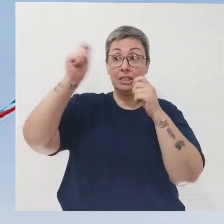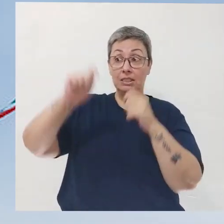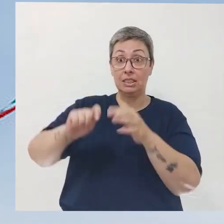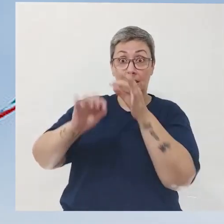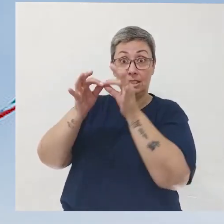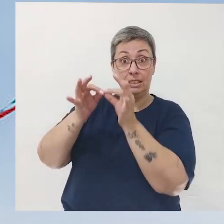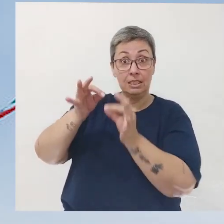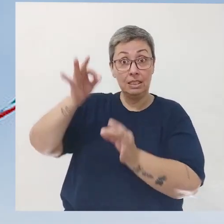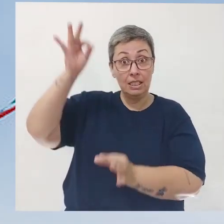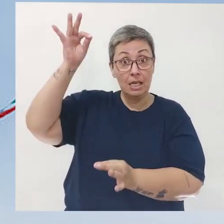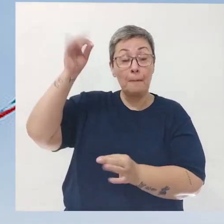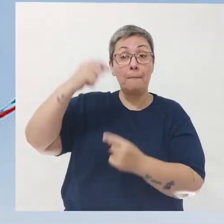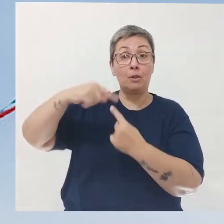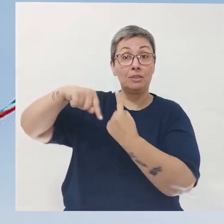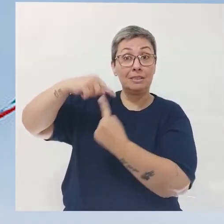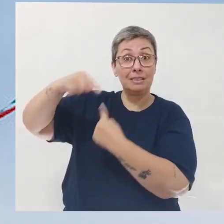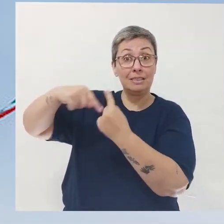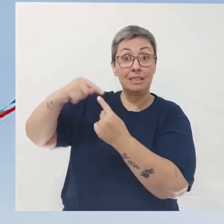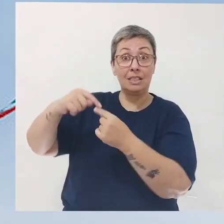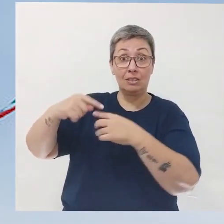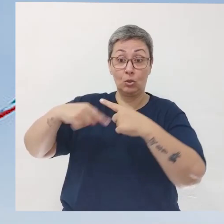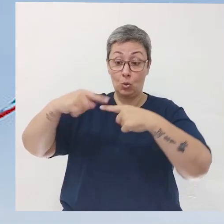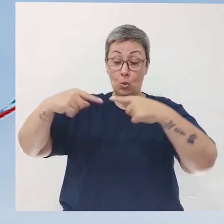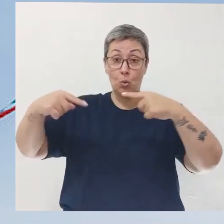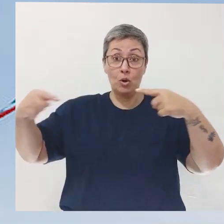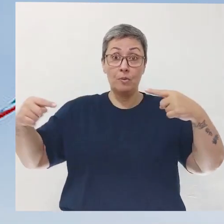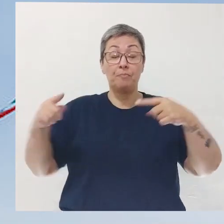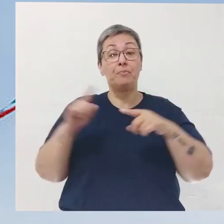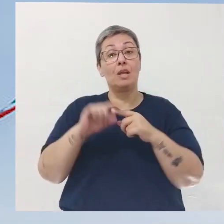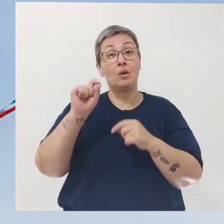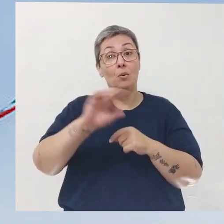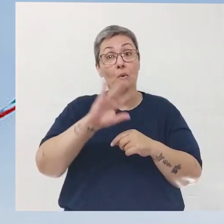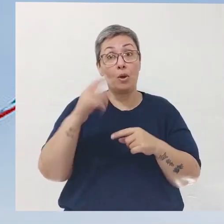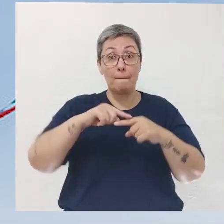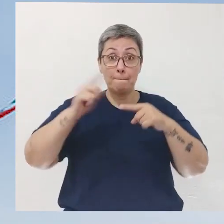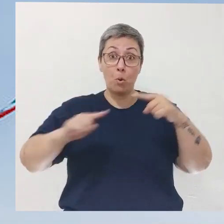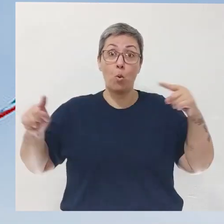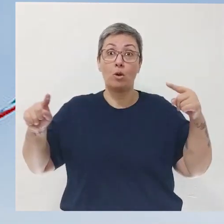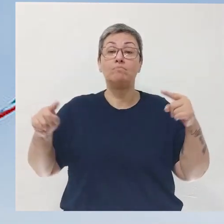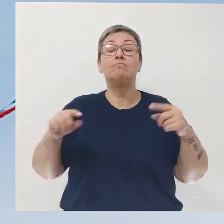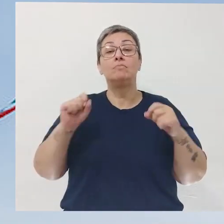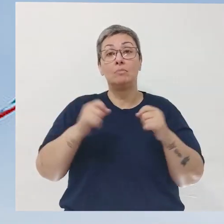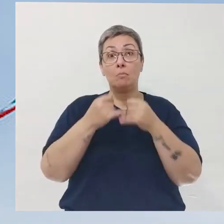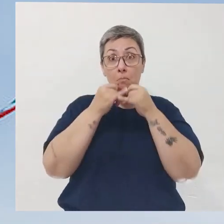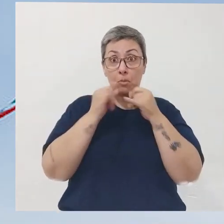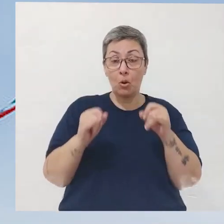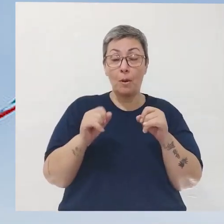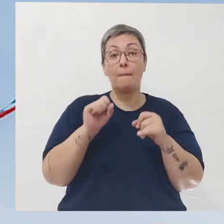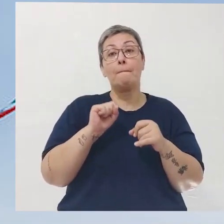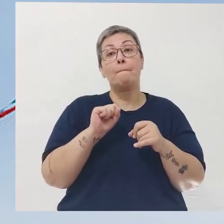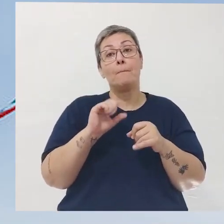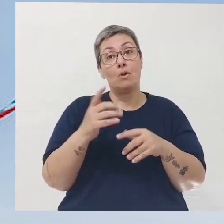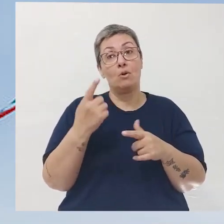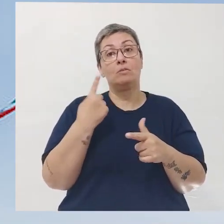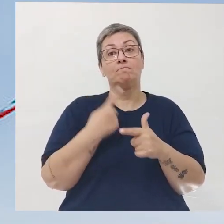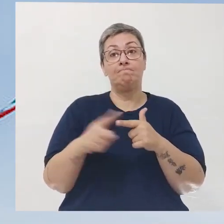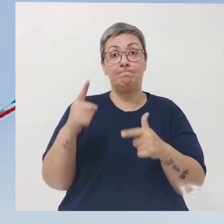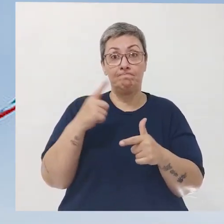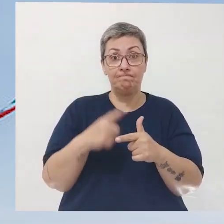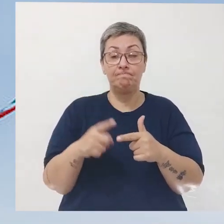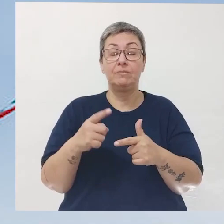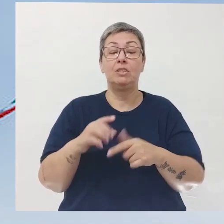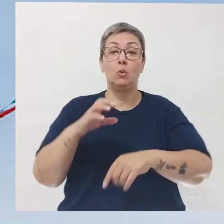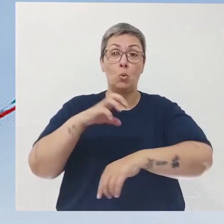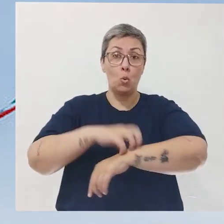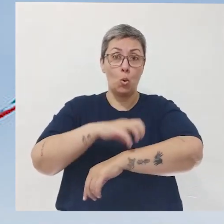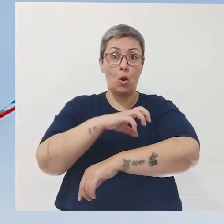A linha da pipa, ela pode enroscar nos fios, ocasionando uma descarga elétrica, que pode provocar